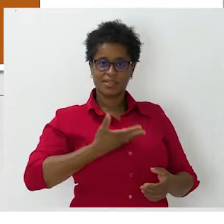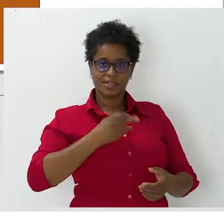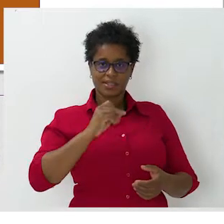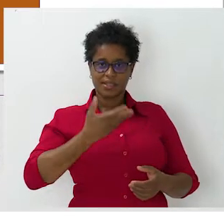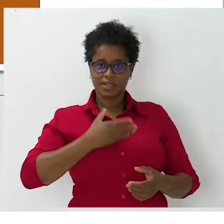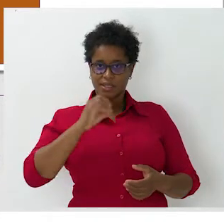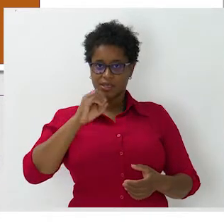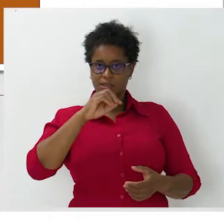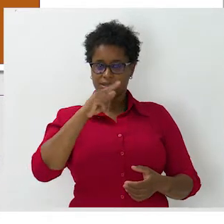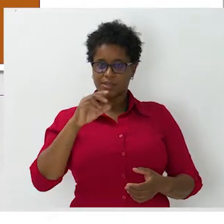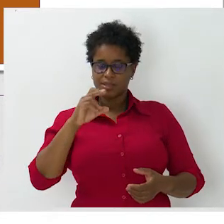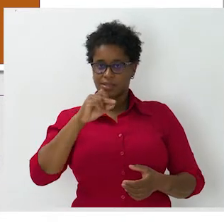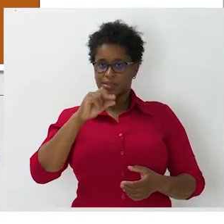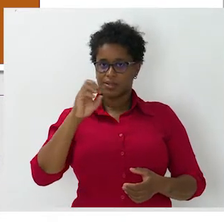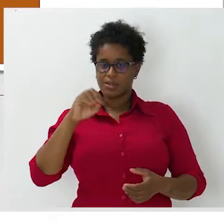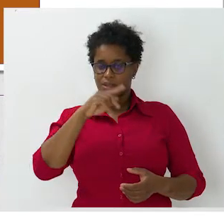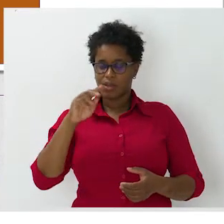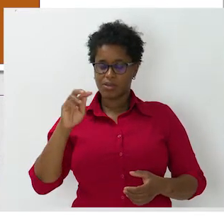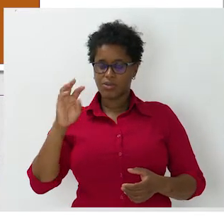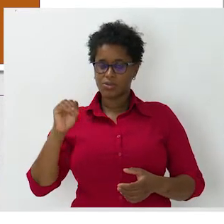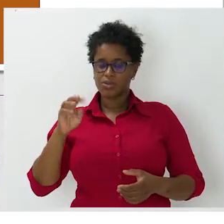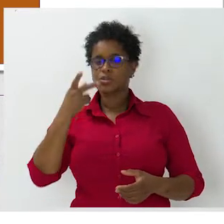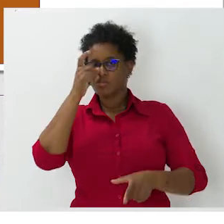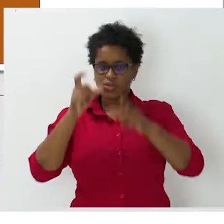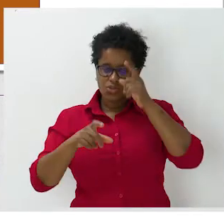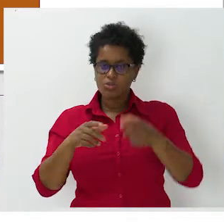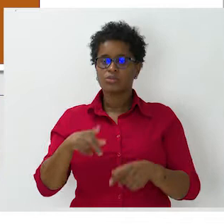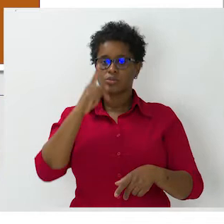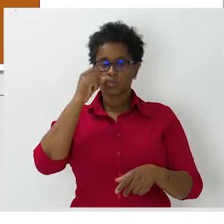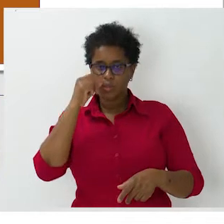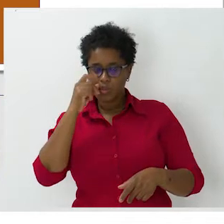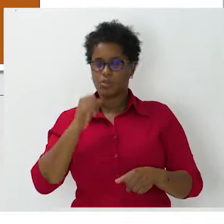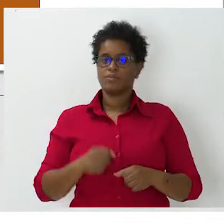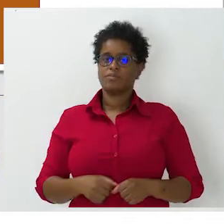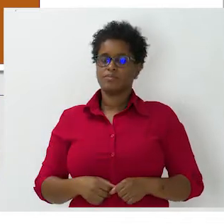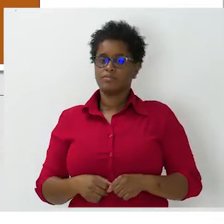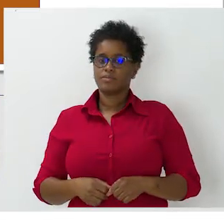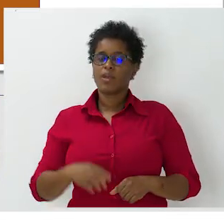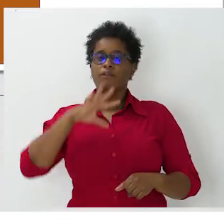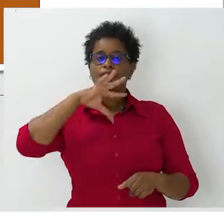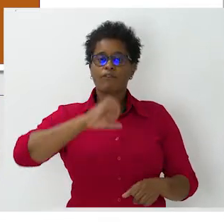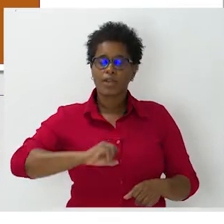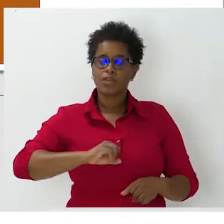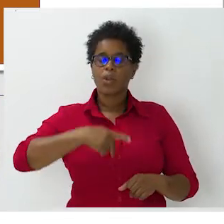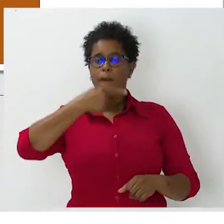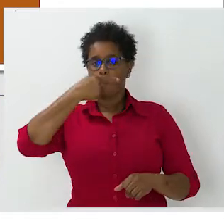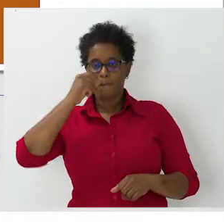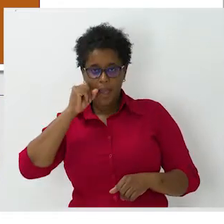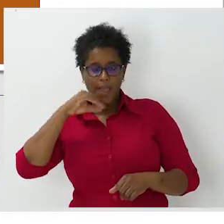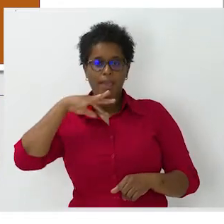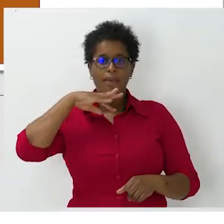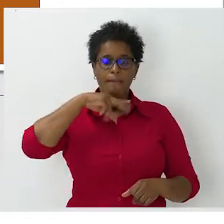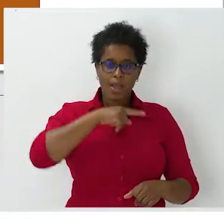Cidadãos são indivíduos do sexo masculino, filhos de pai